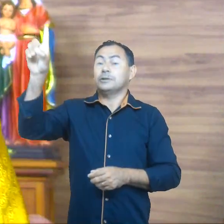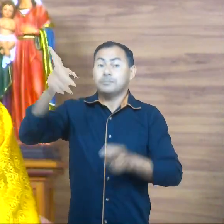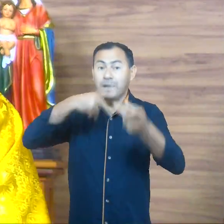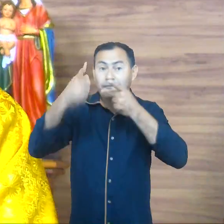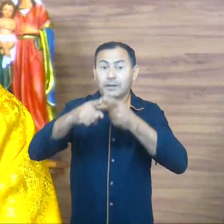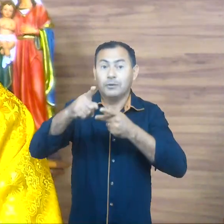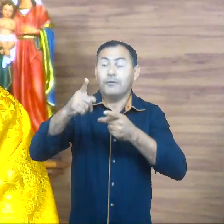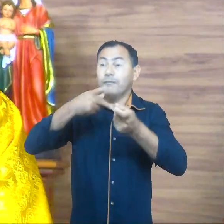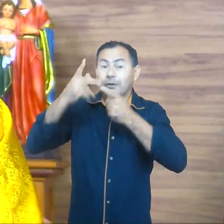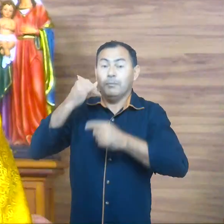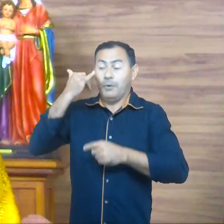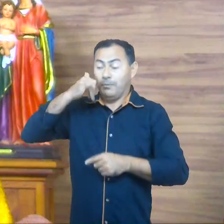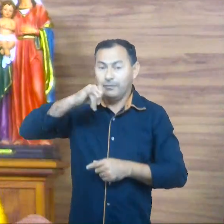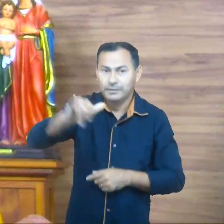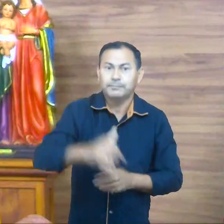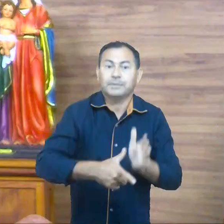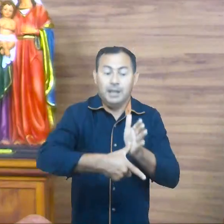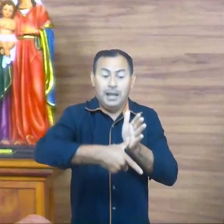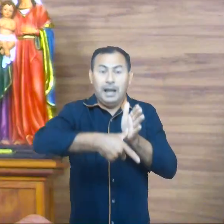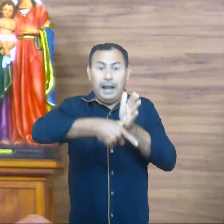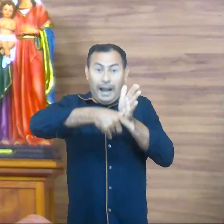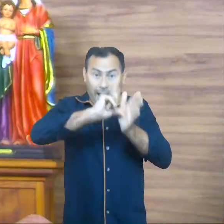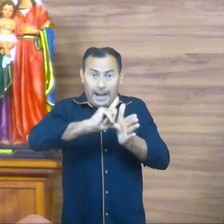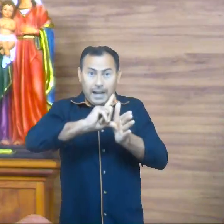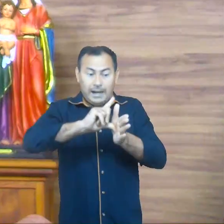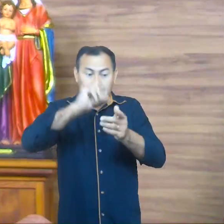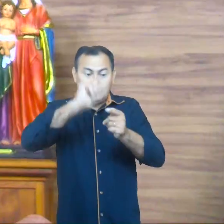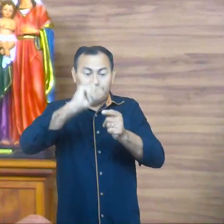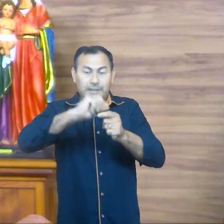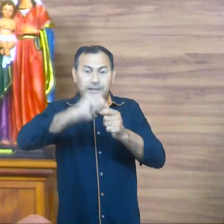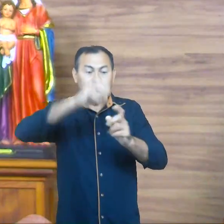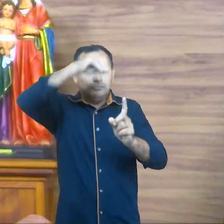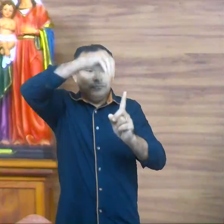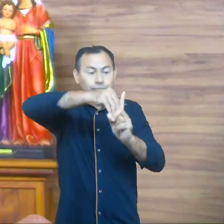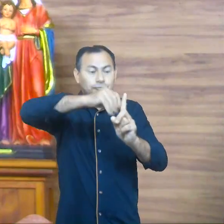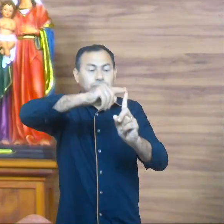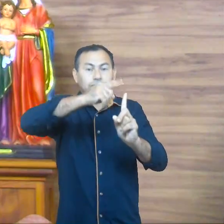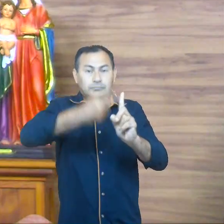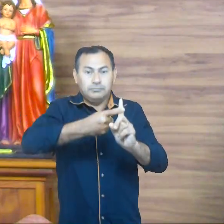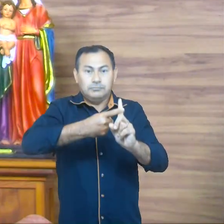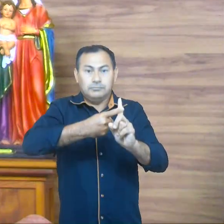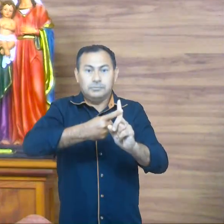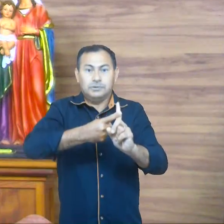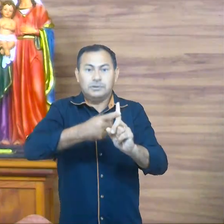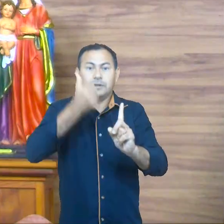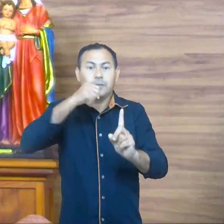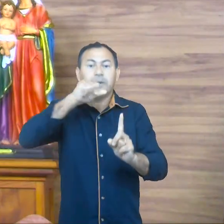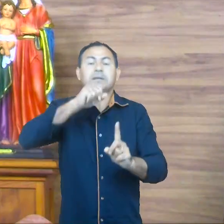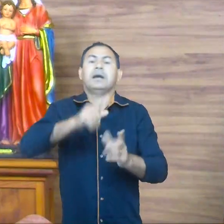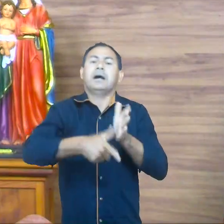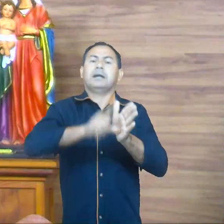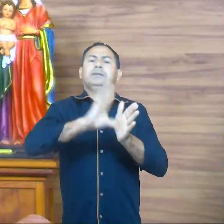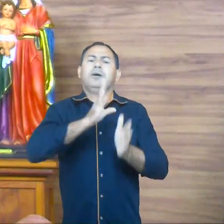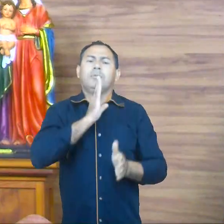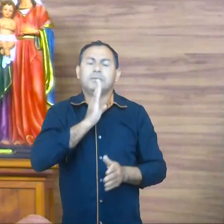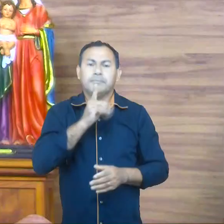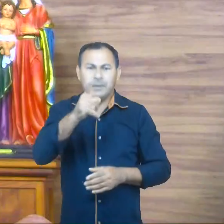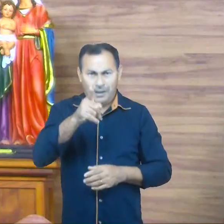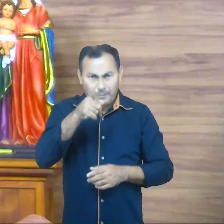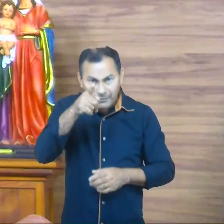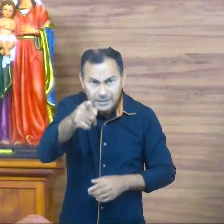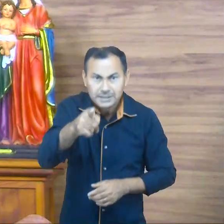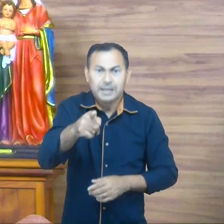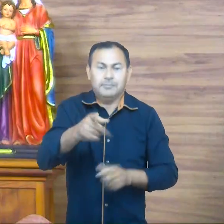profeta: antes de te formar no ventre materno, eu te conheci. É para você essa